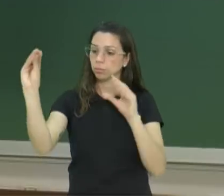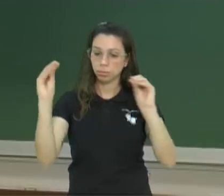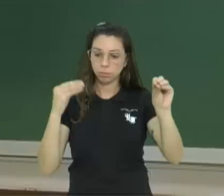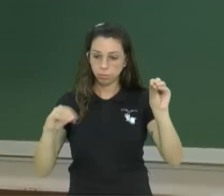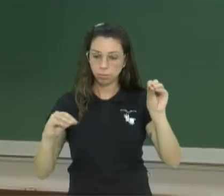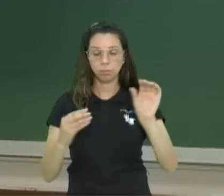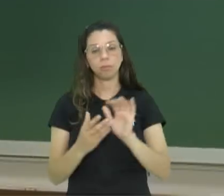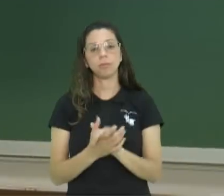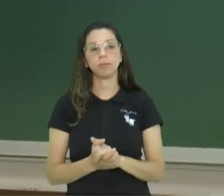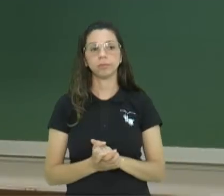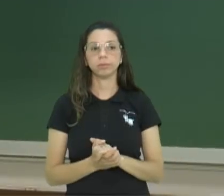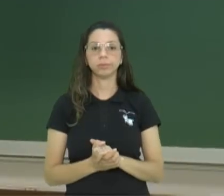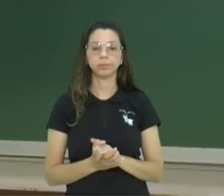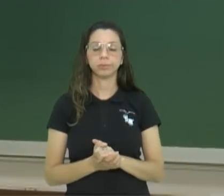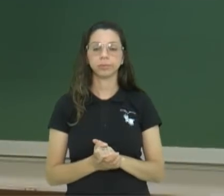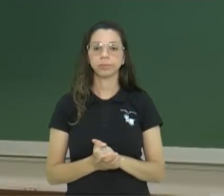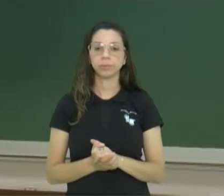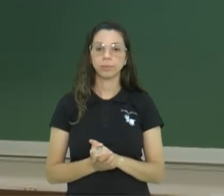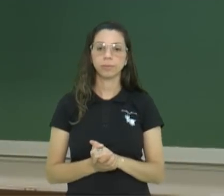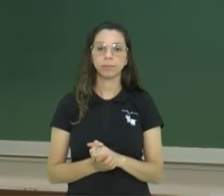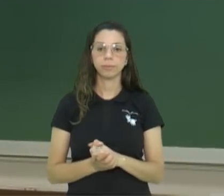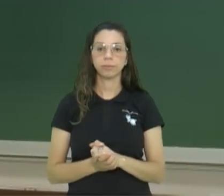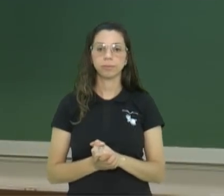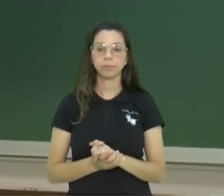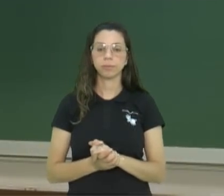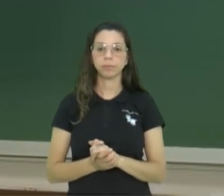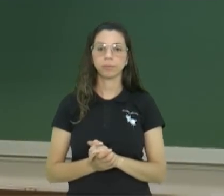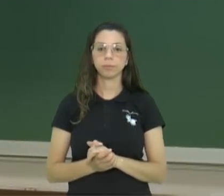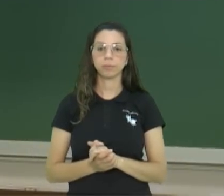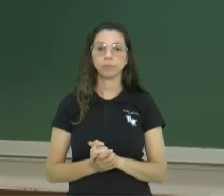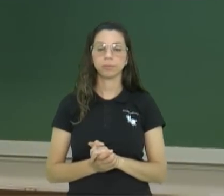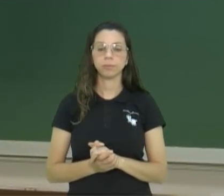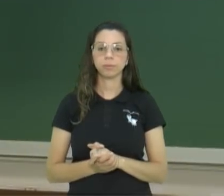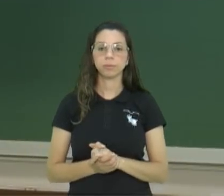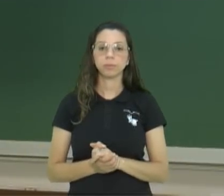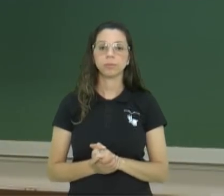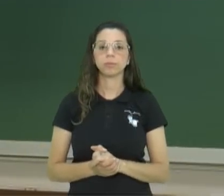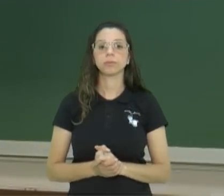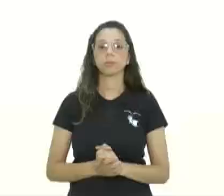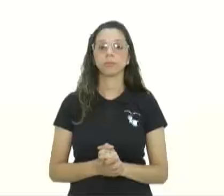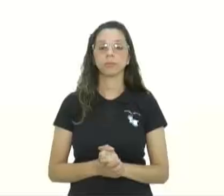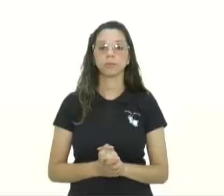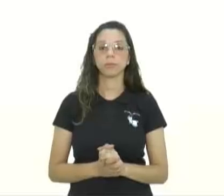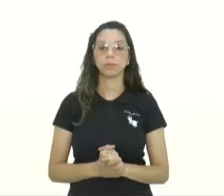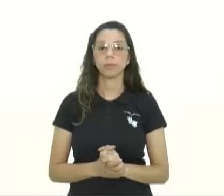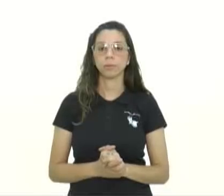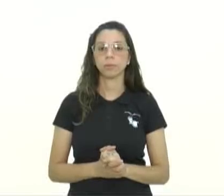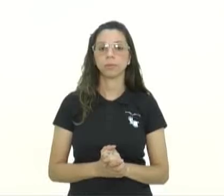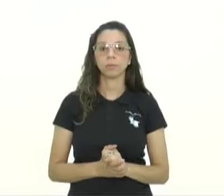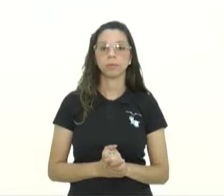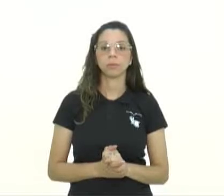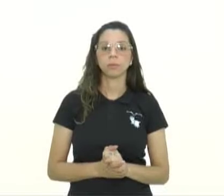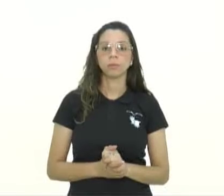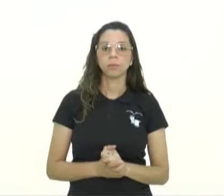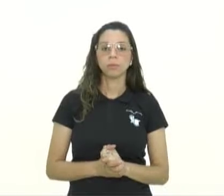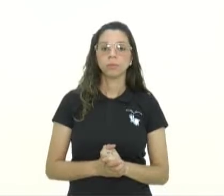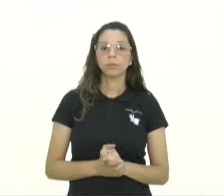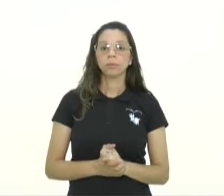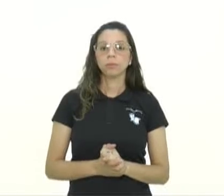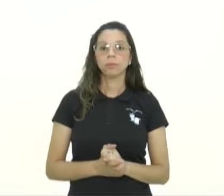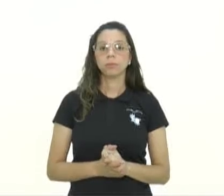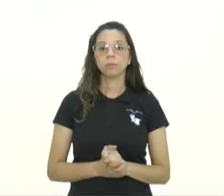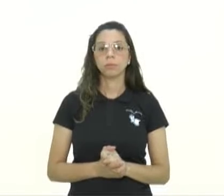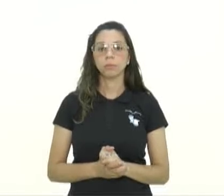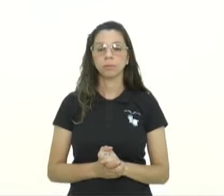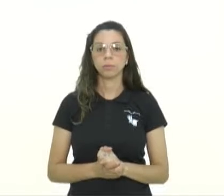Martin Luther King Day is seen as a day to promote rights for all Americans, regardless of